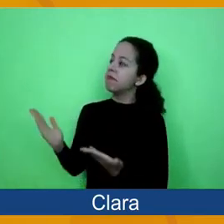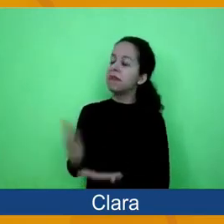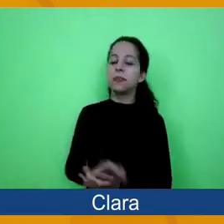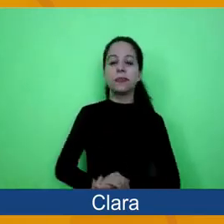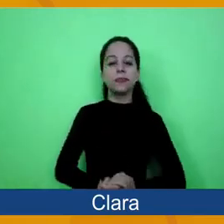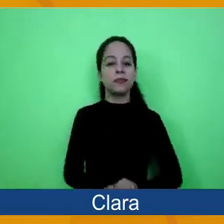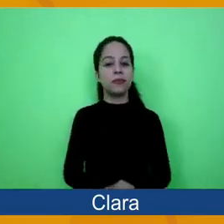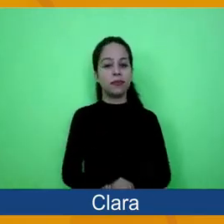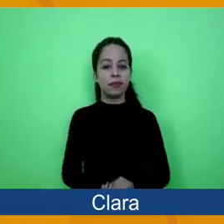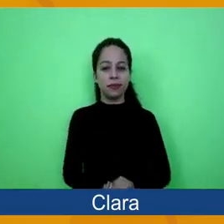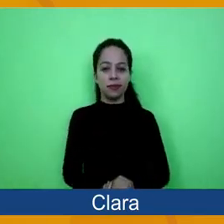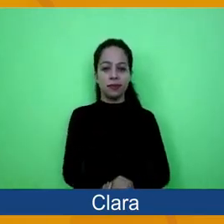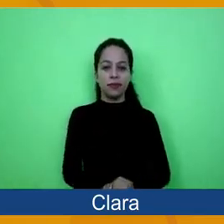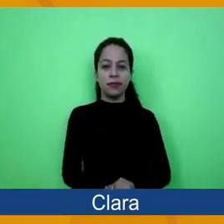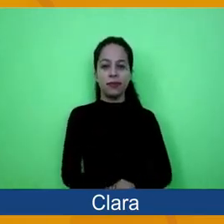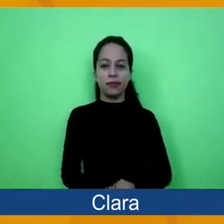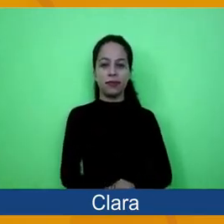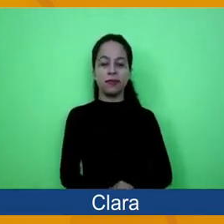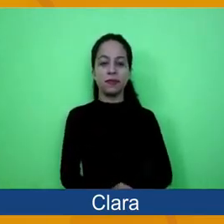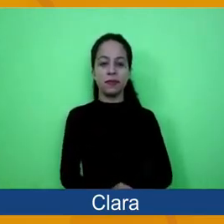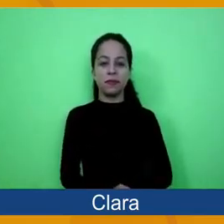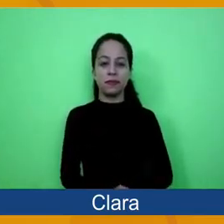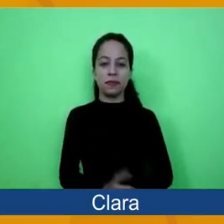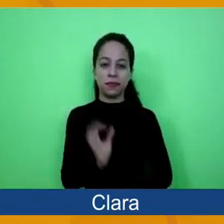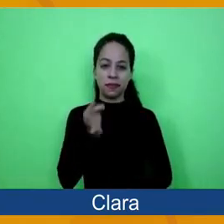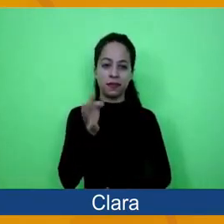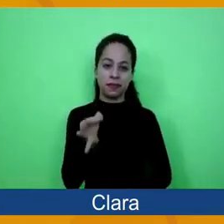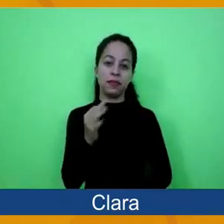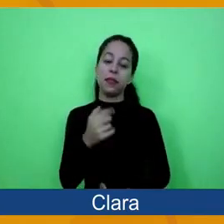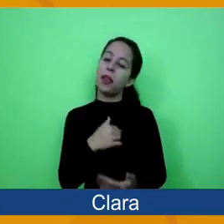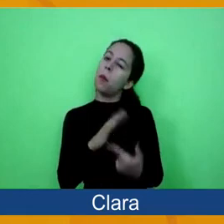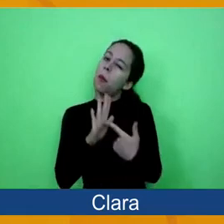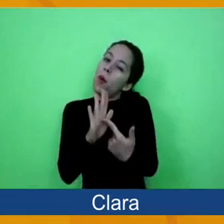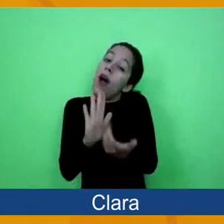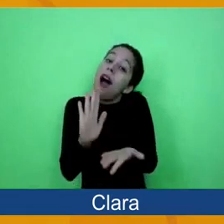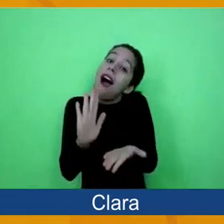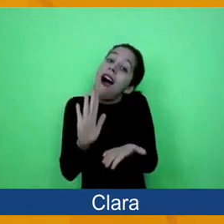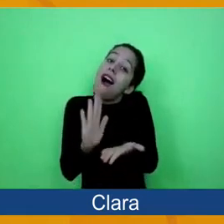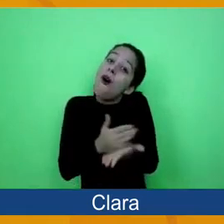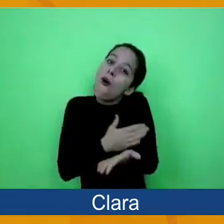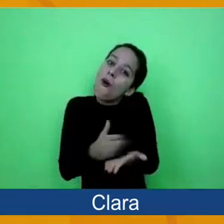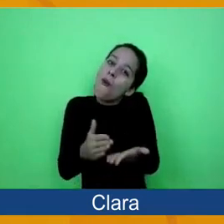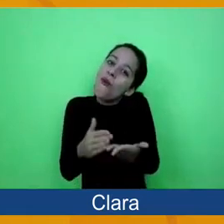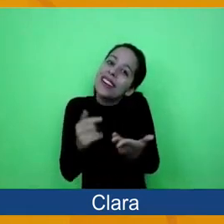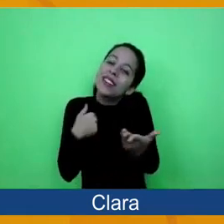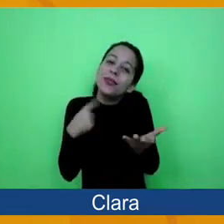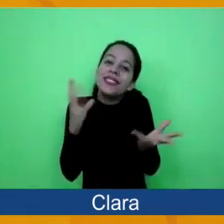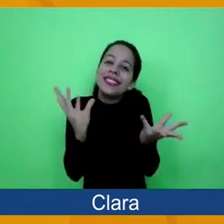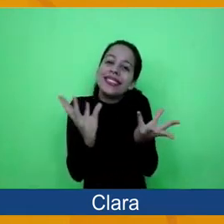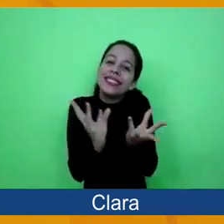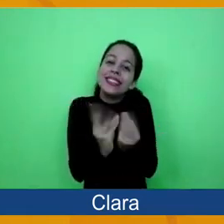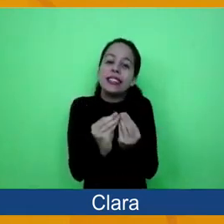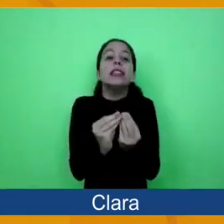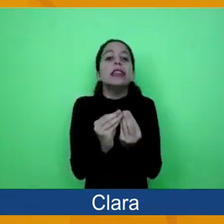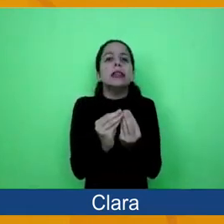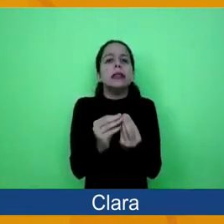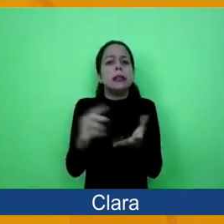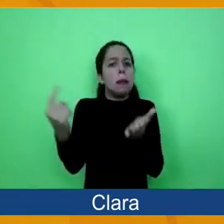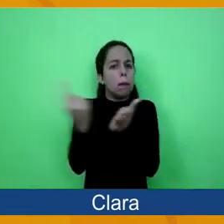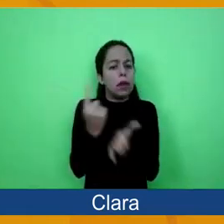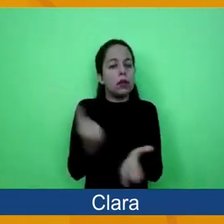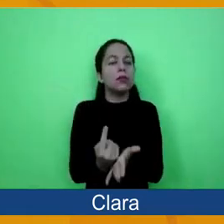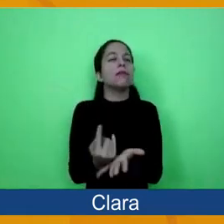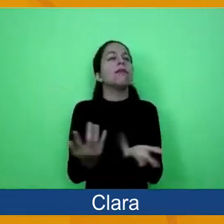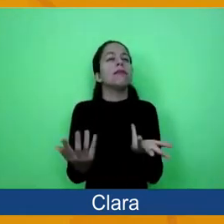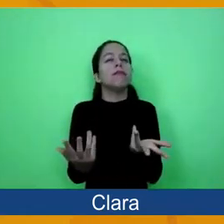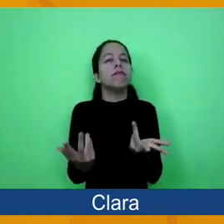Muito bem, vou tratar de algumas delas, brevemente, mas as perguntas são fantásticas, agradeço demais